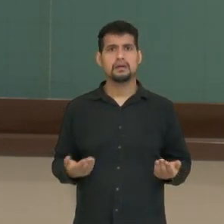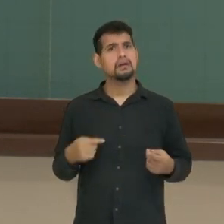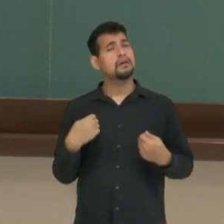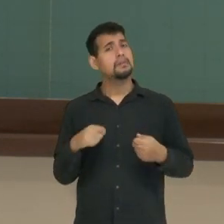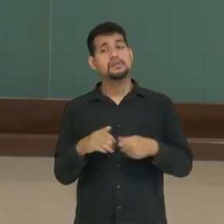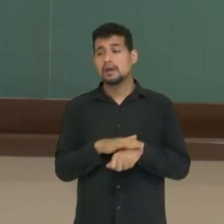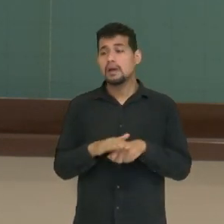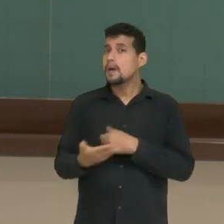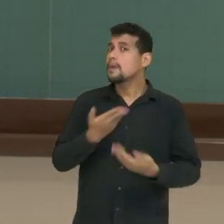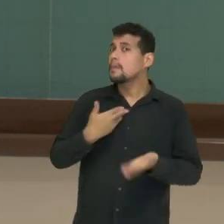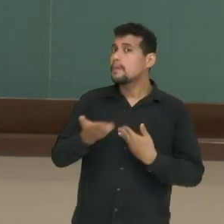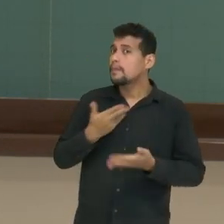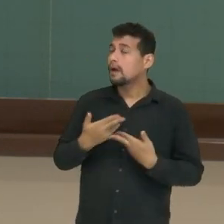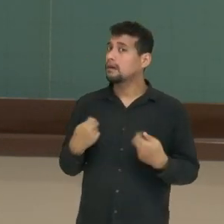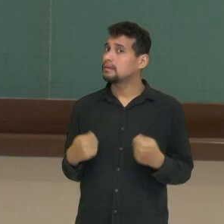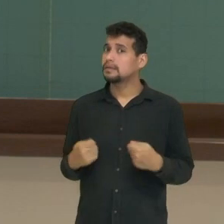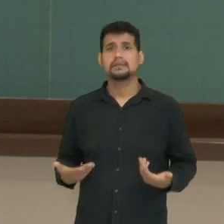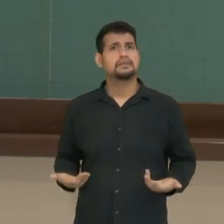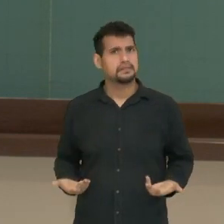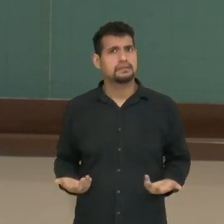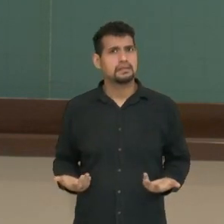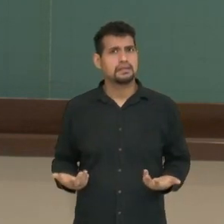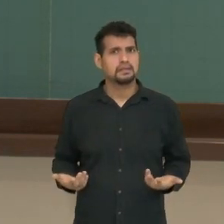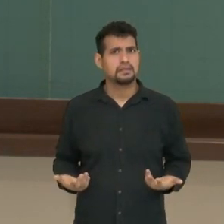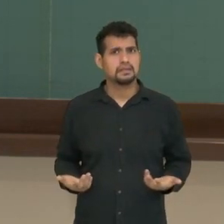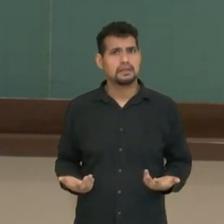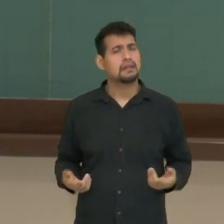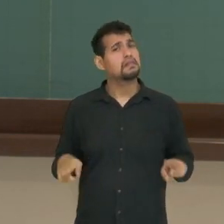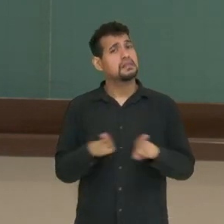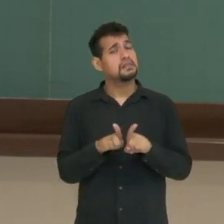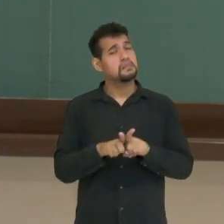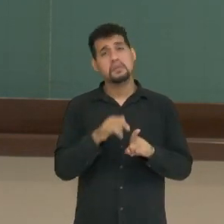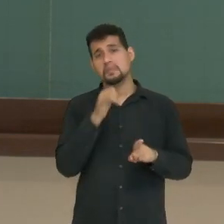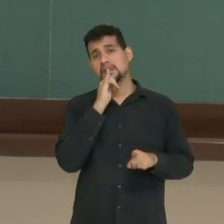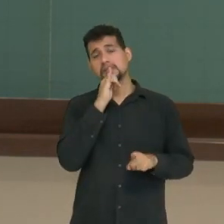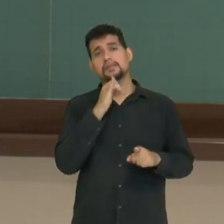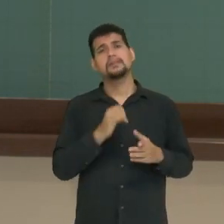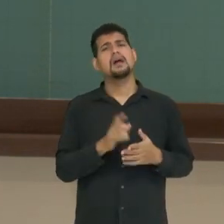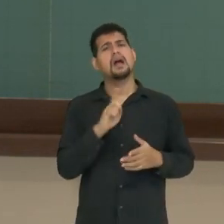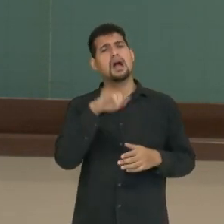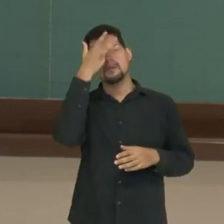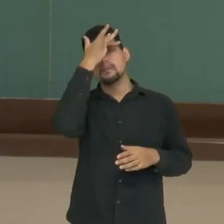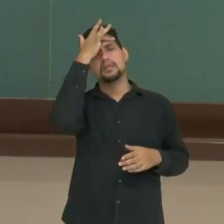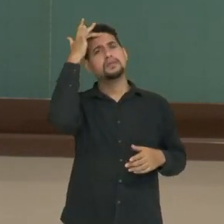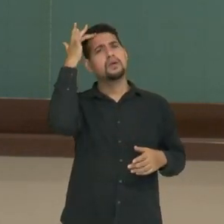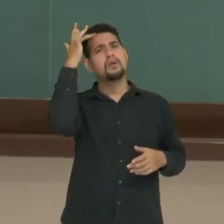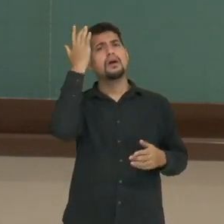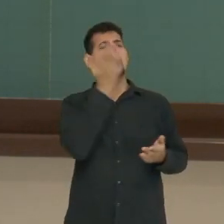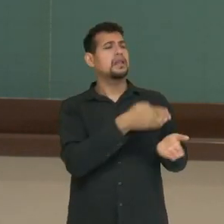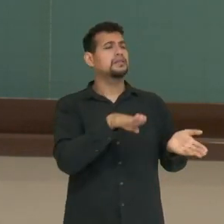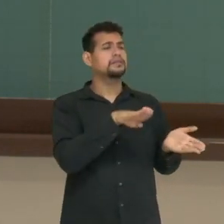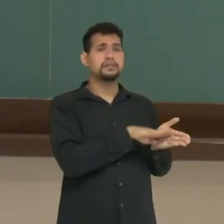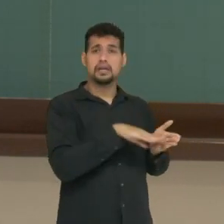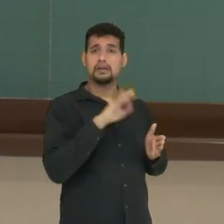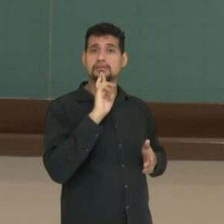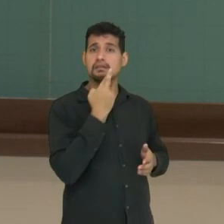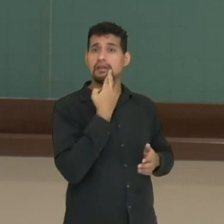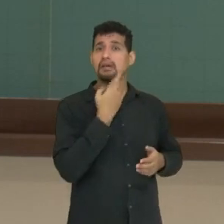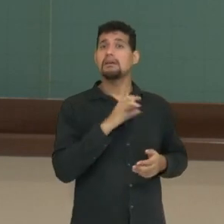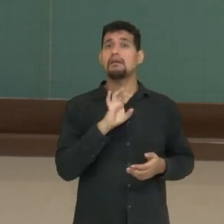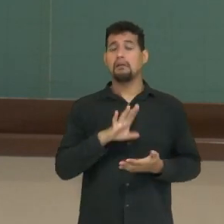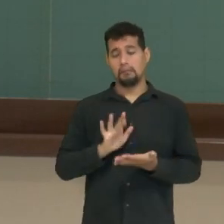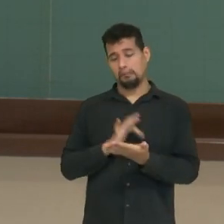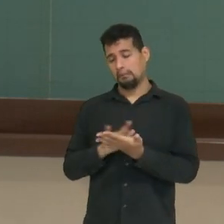está a conversa? Posso fazer também por analogia. Ó. Se a pessoa vem ao restaurante e fica só